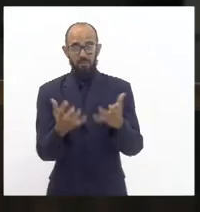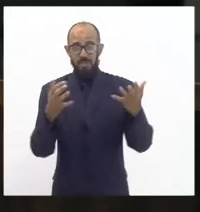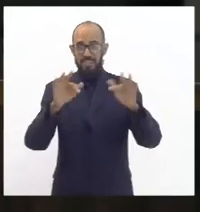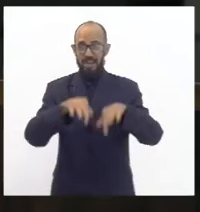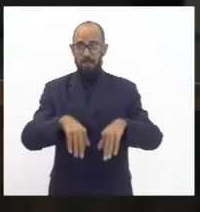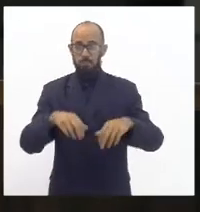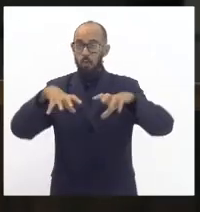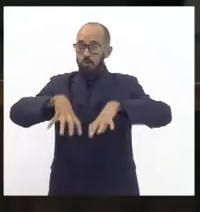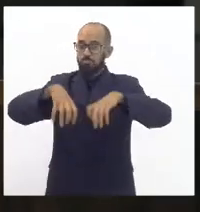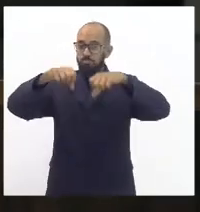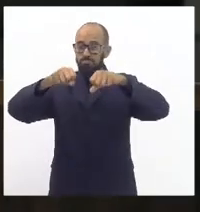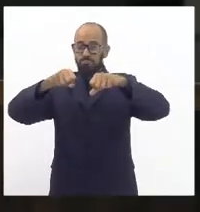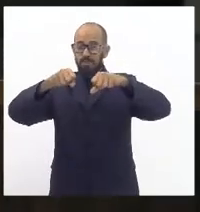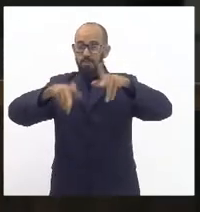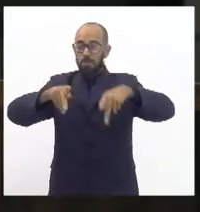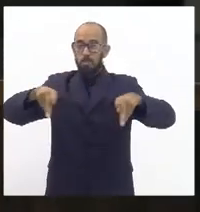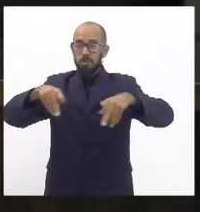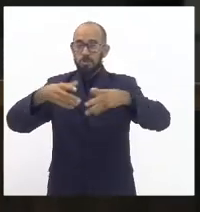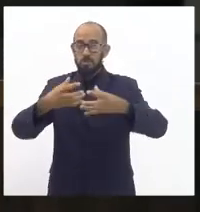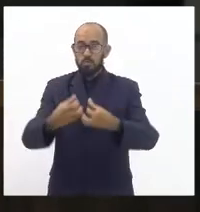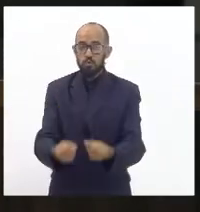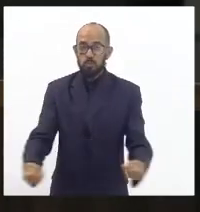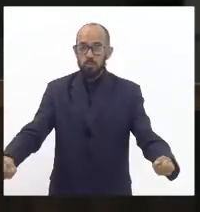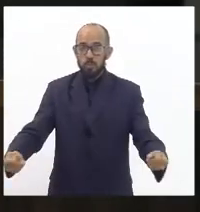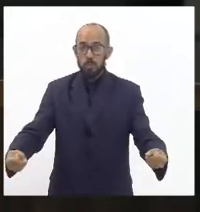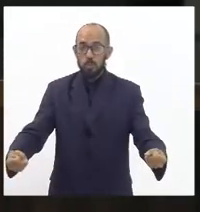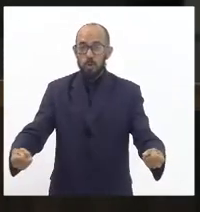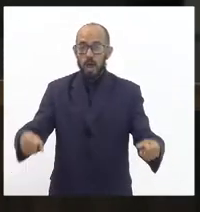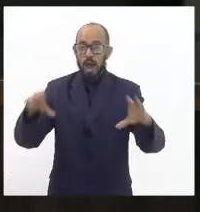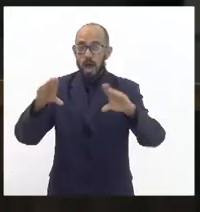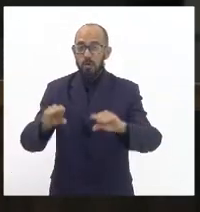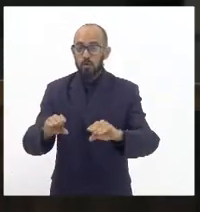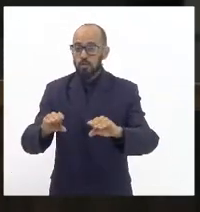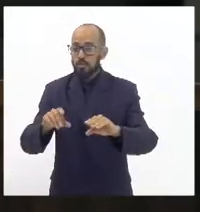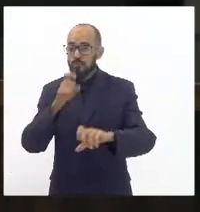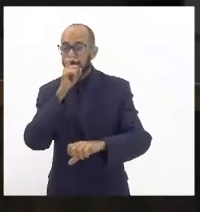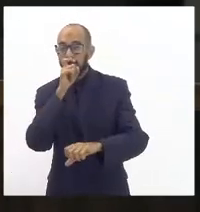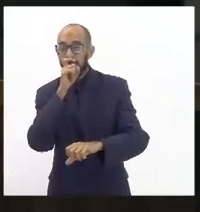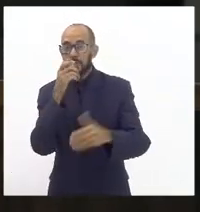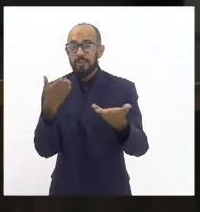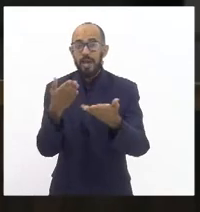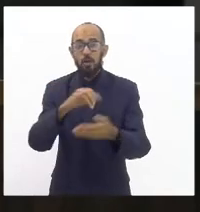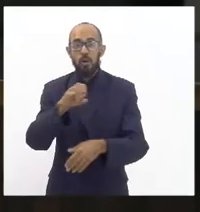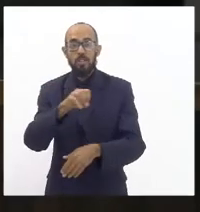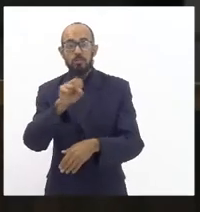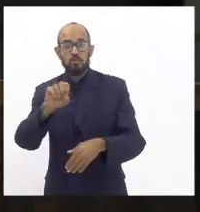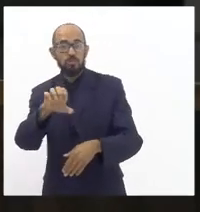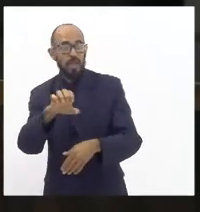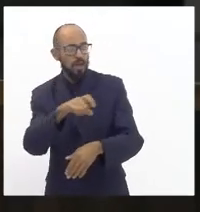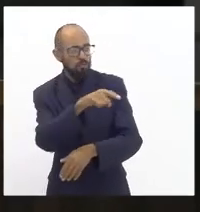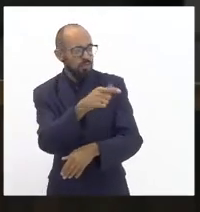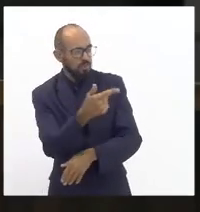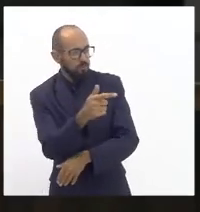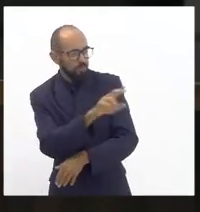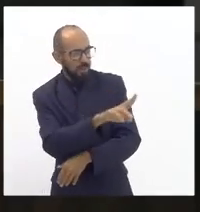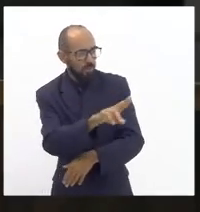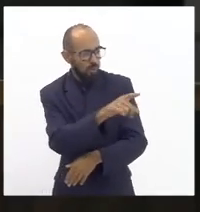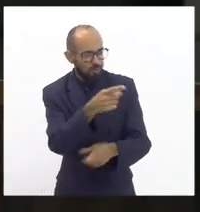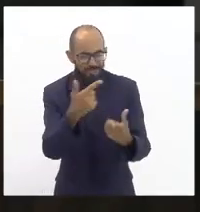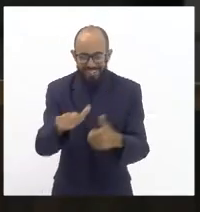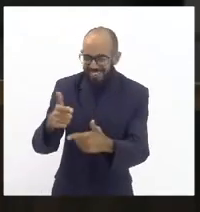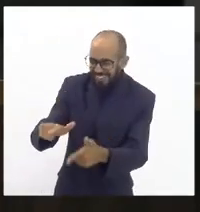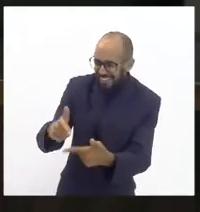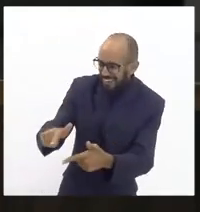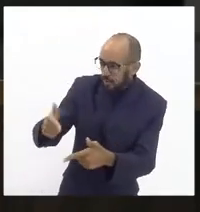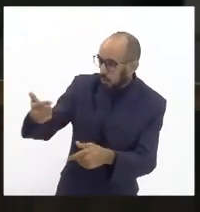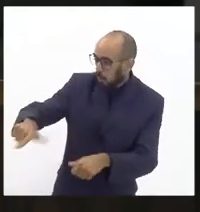o povo sumiu a noite esfriou E agora José você quer ser nome que zomba dos outros você